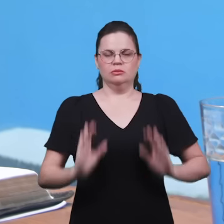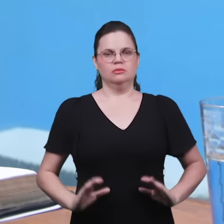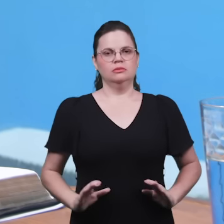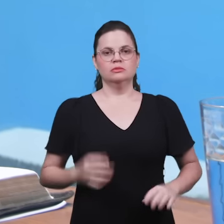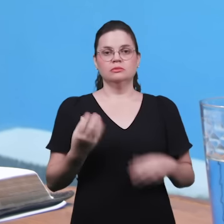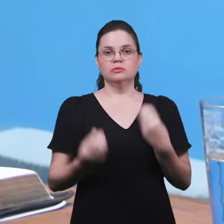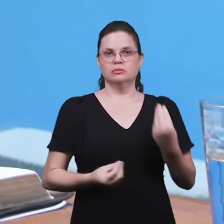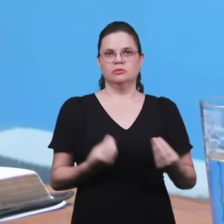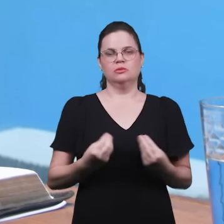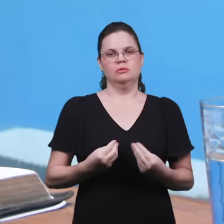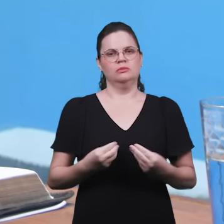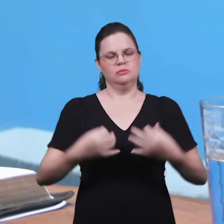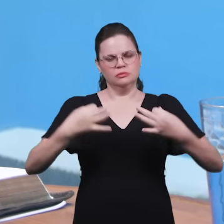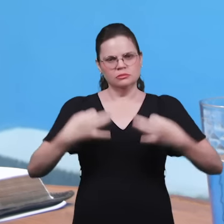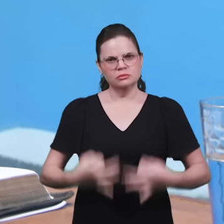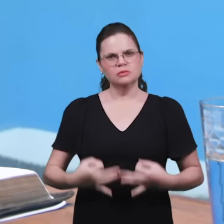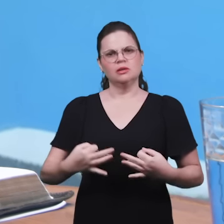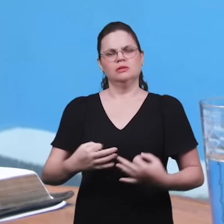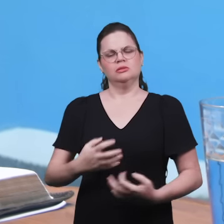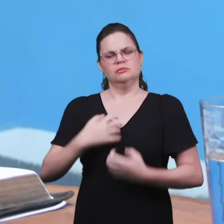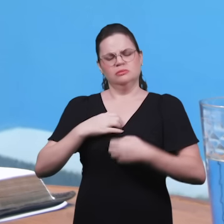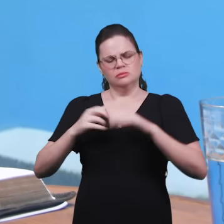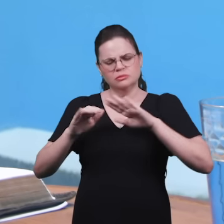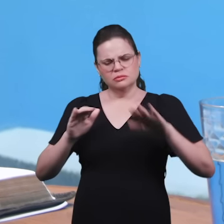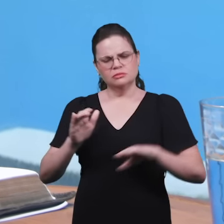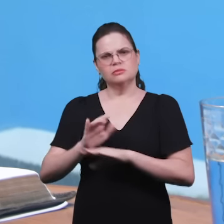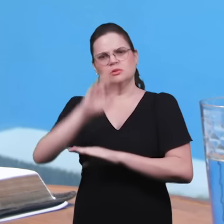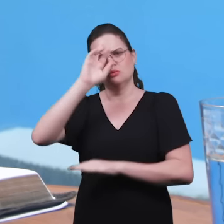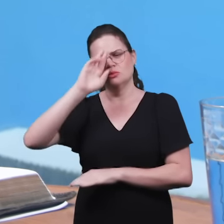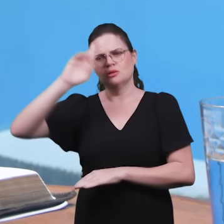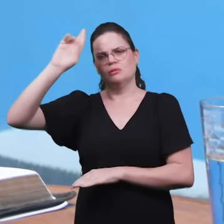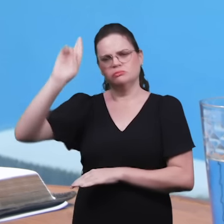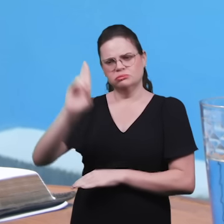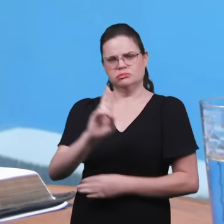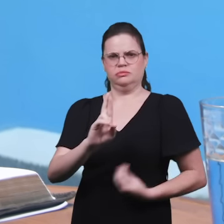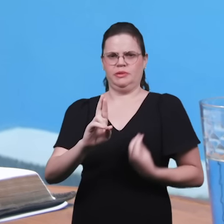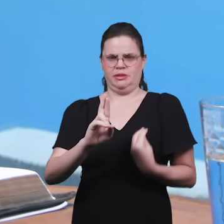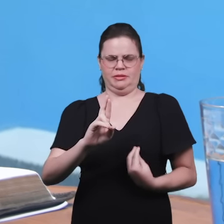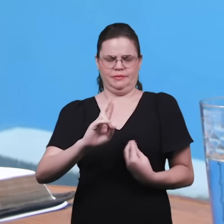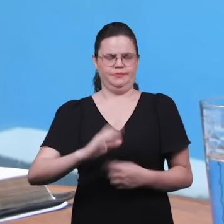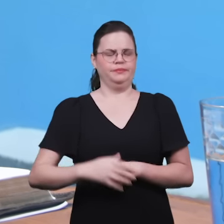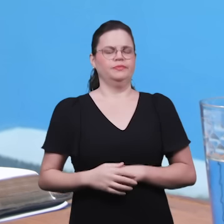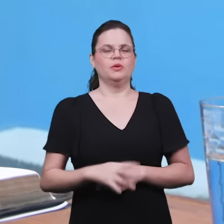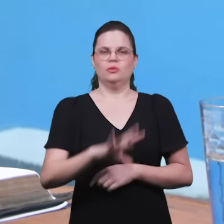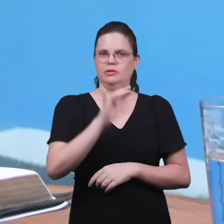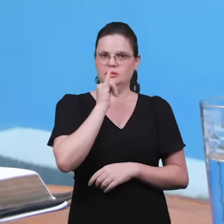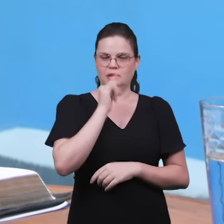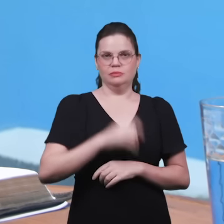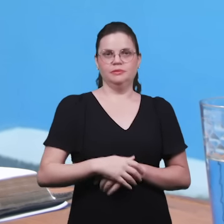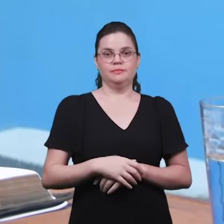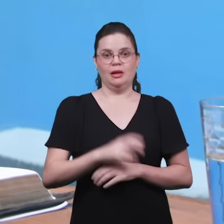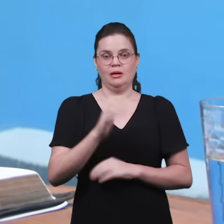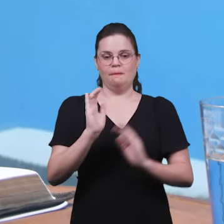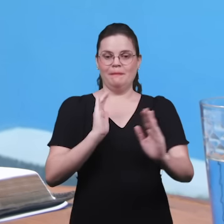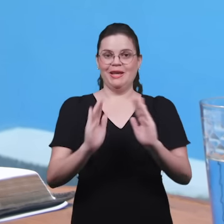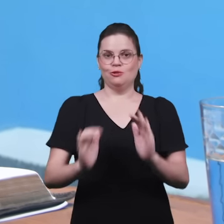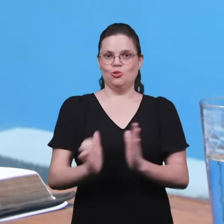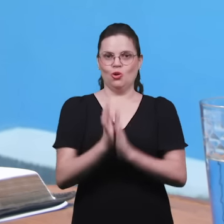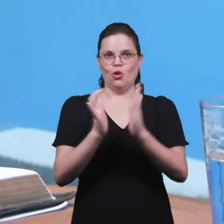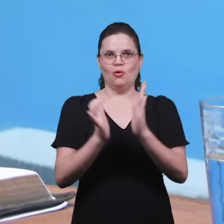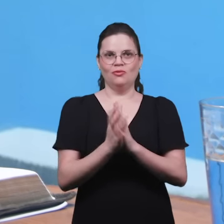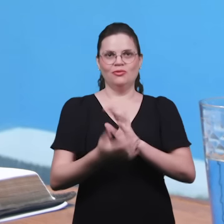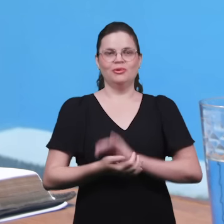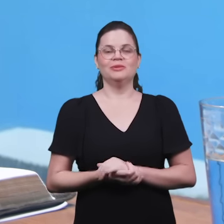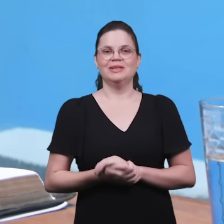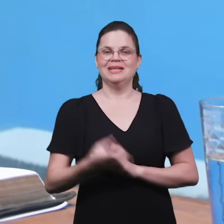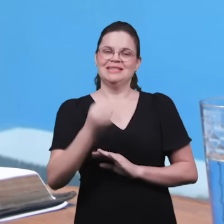ser digno da presença do Senhor no nosso meio. Há um comentário, por exemplo, o dirigente do louvor, que a cada louvor ele fala